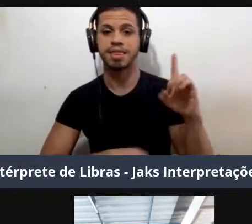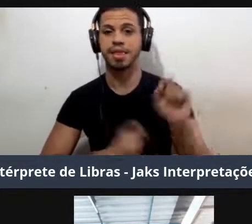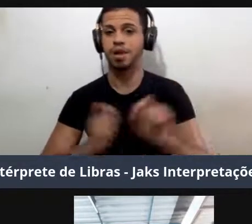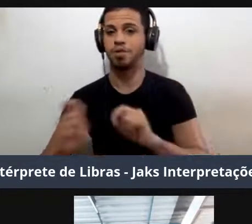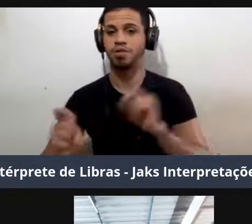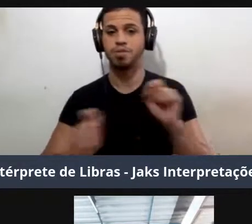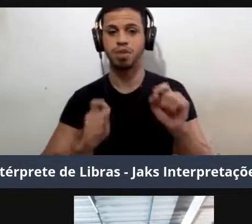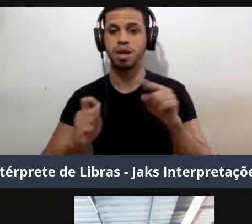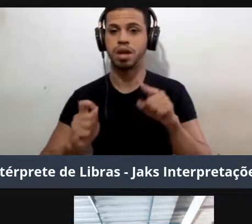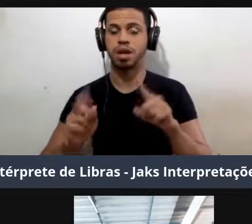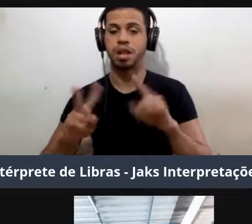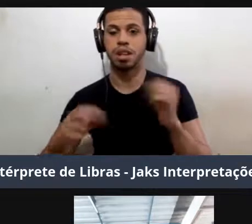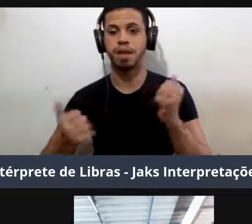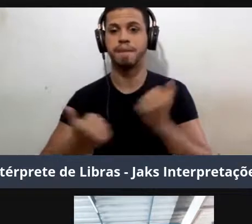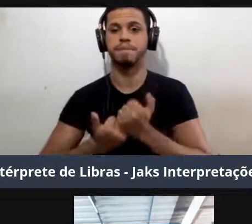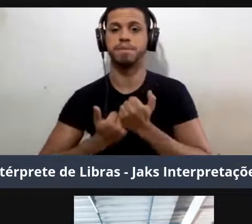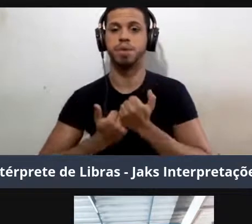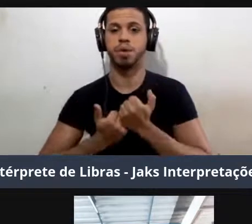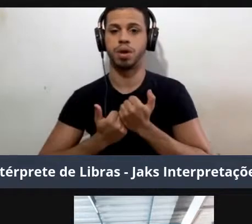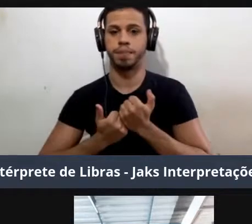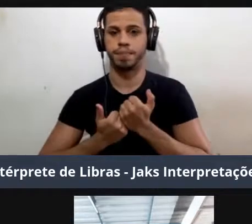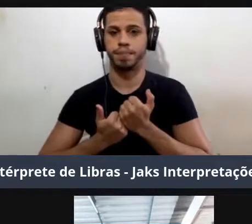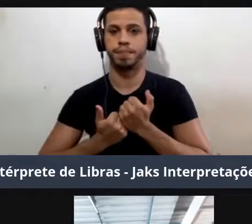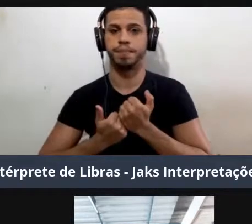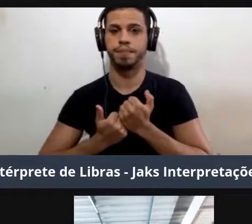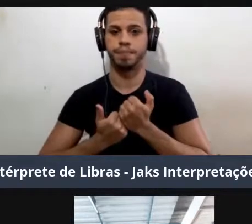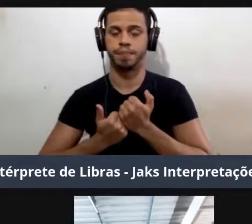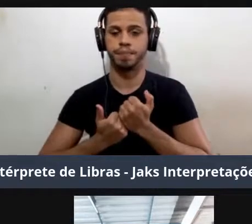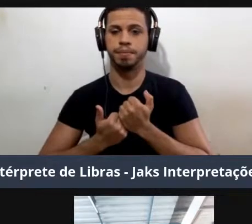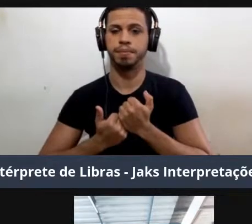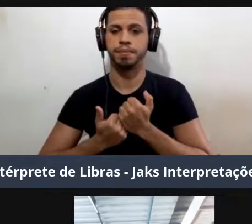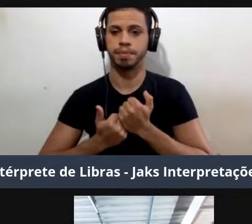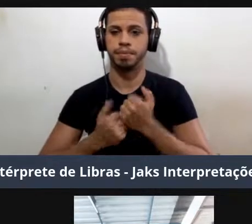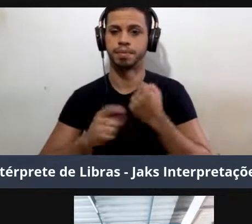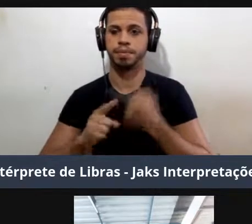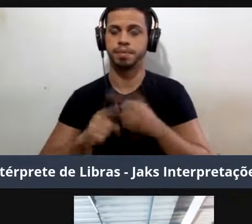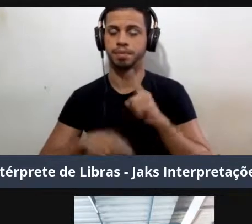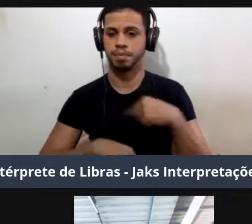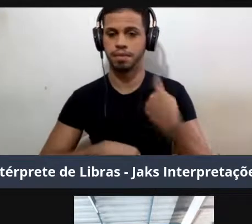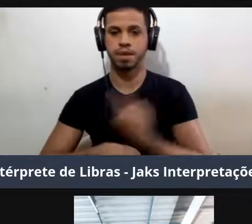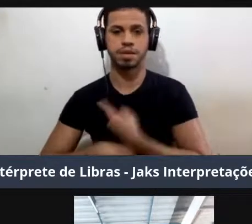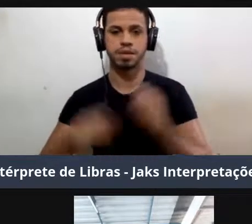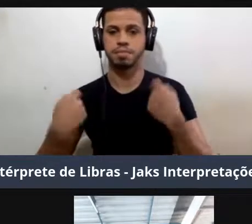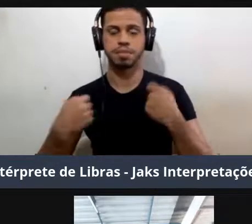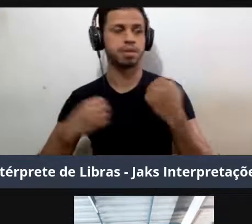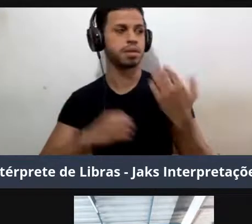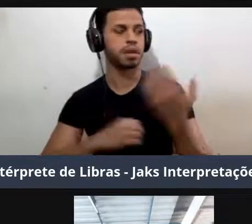apoia, né? Porque a gente precisa, assim, o básico, eles